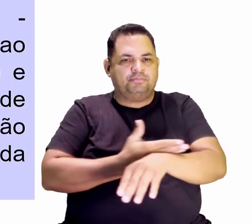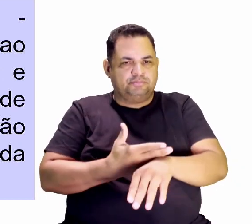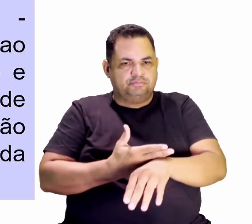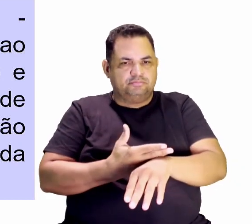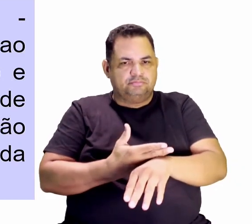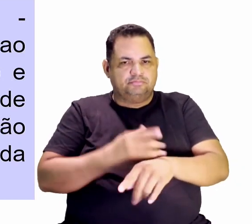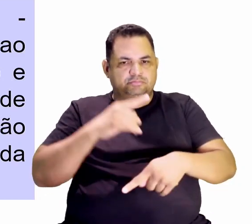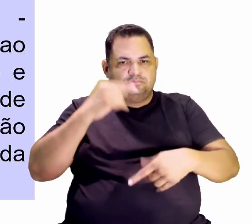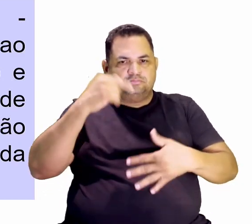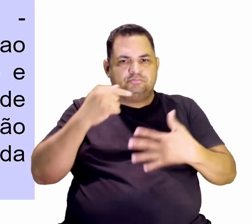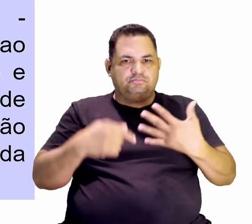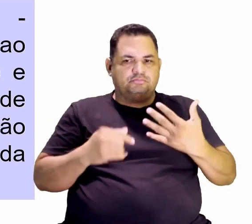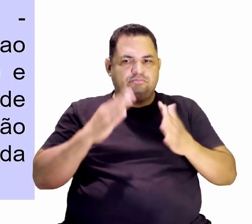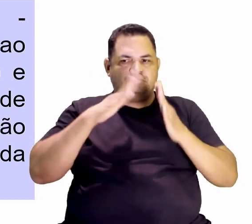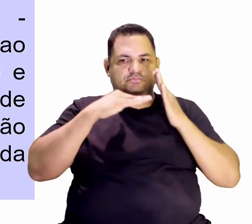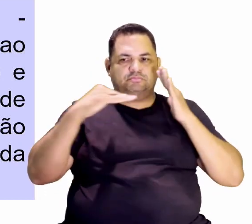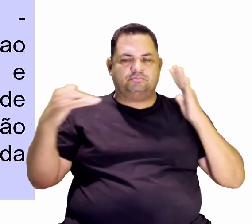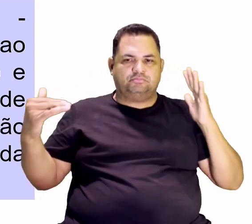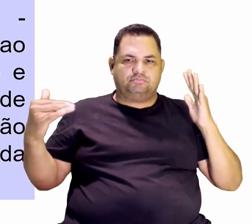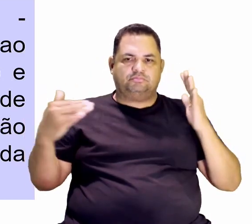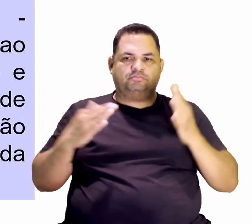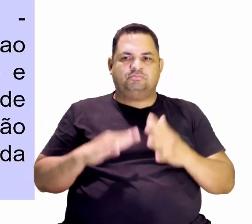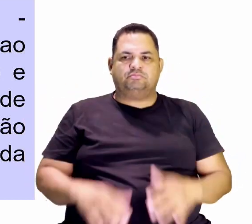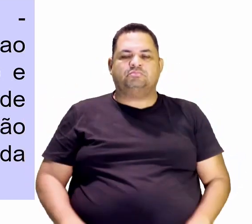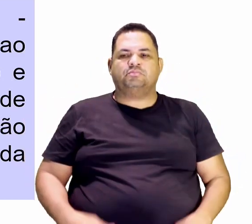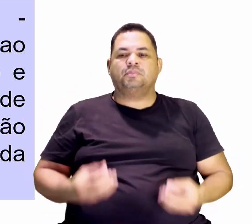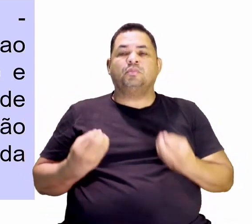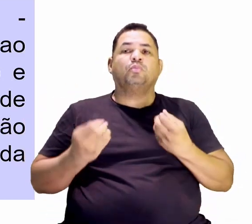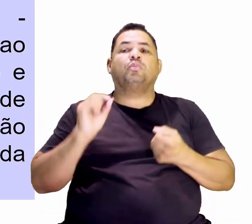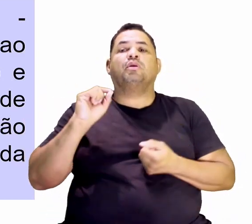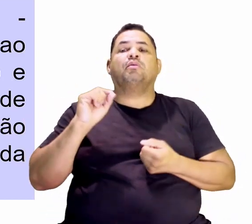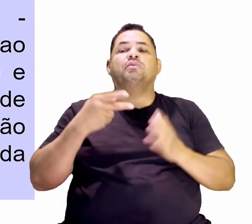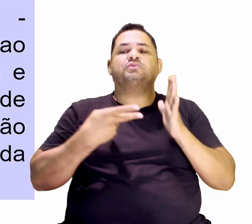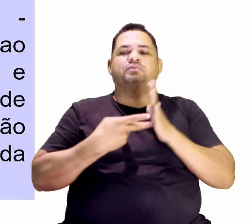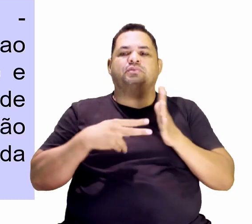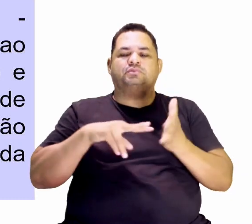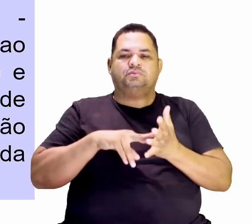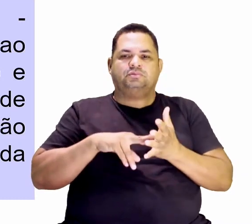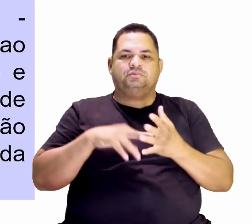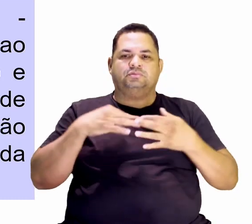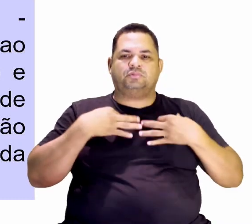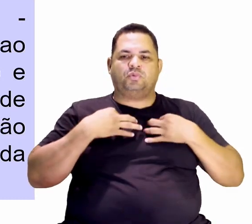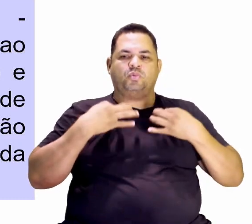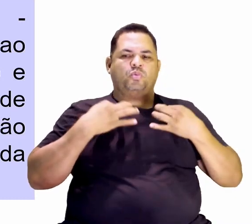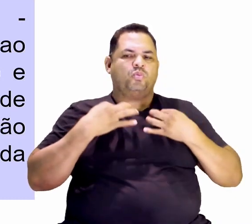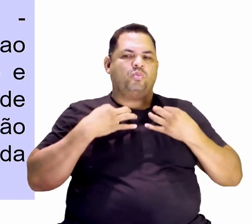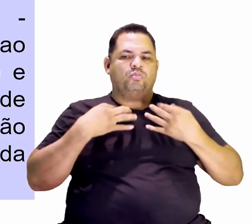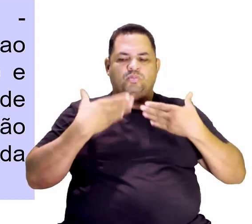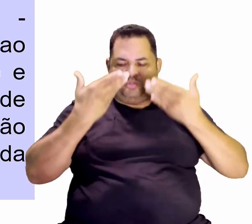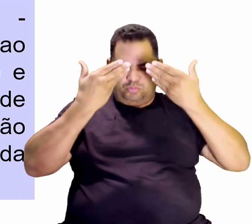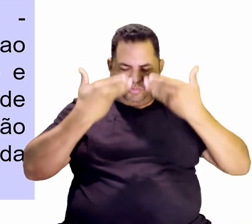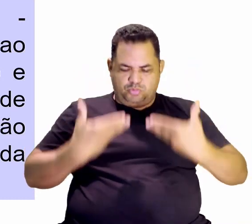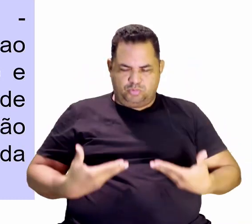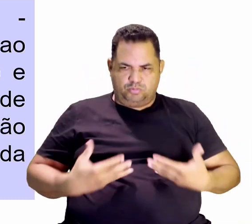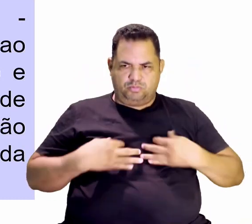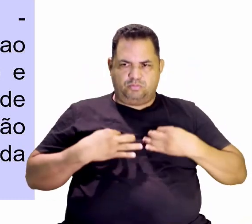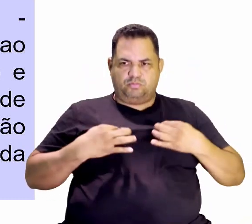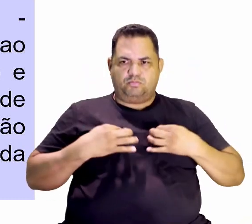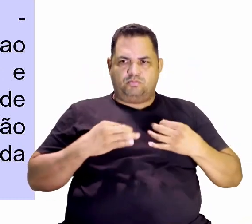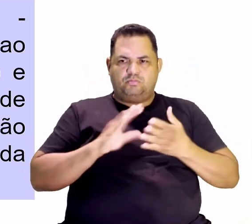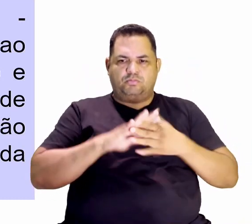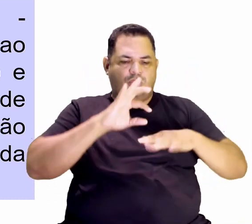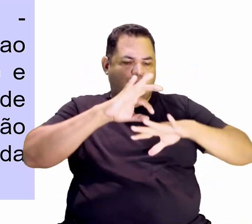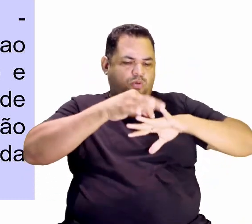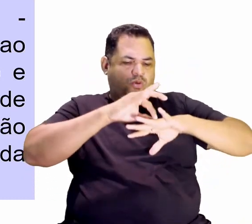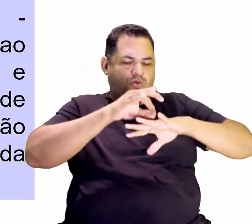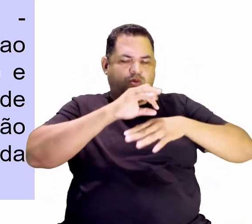hábitos e elementos estéticos. Que elementos são esses, prof? São os estilos de se vestir, de se